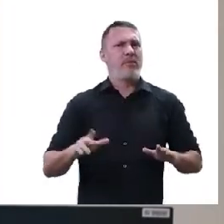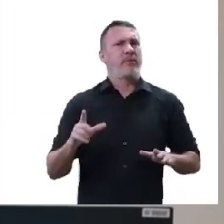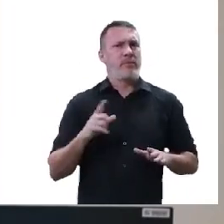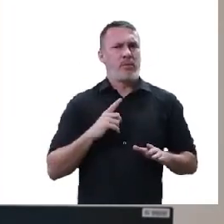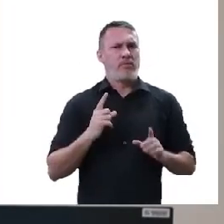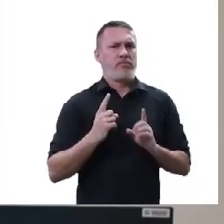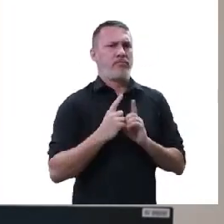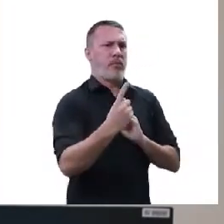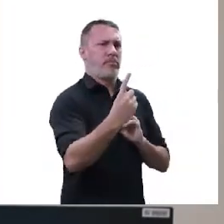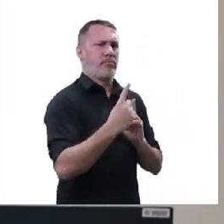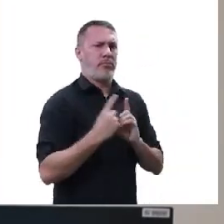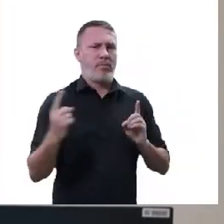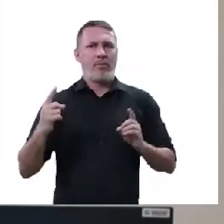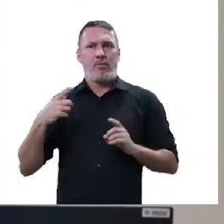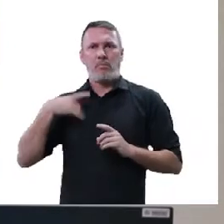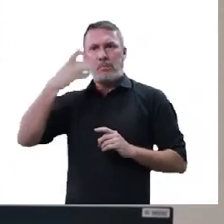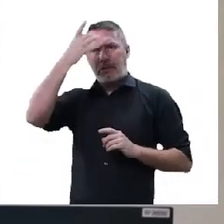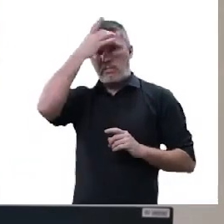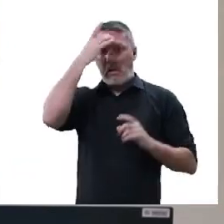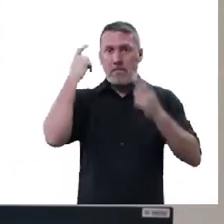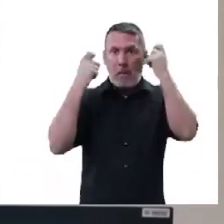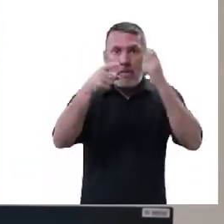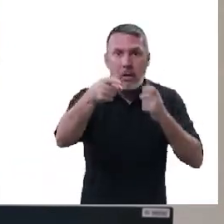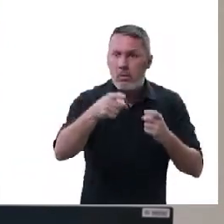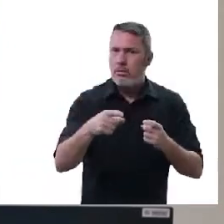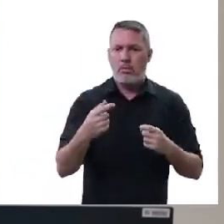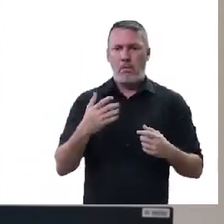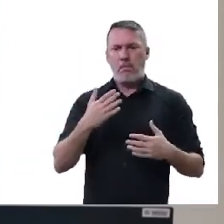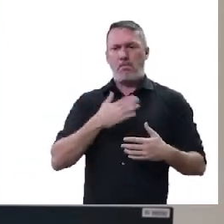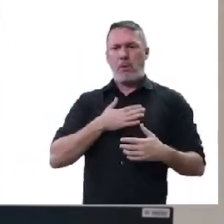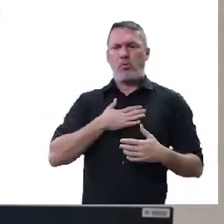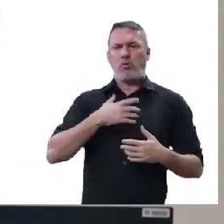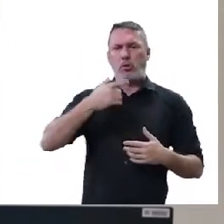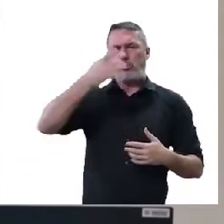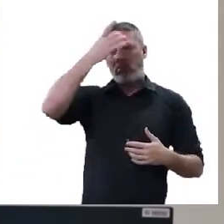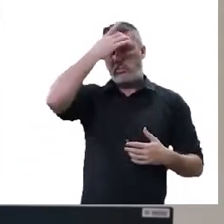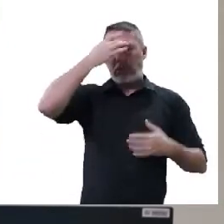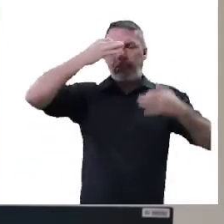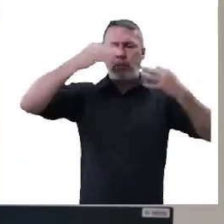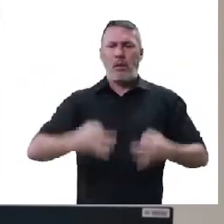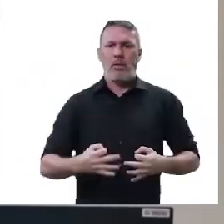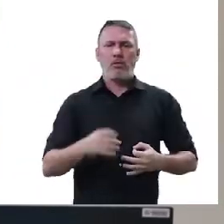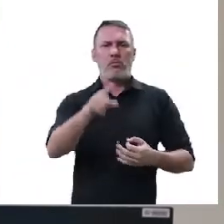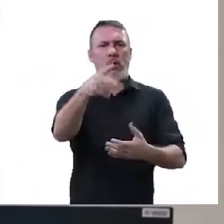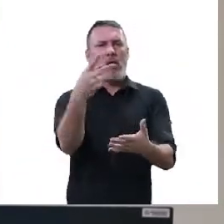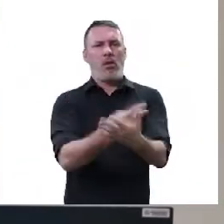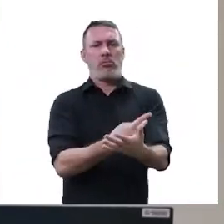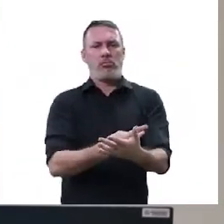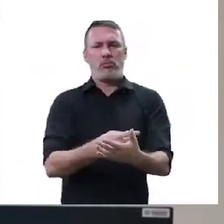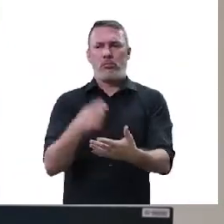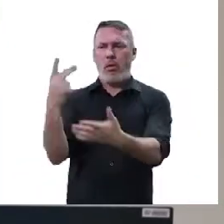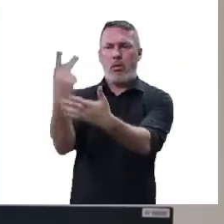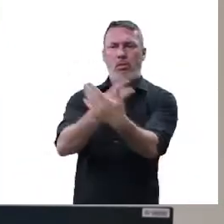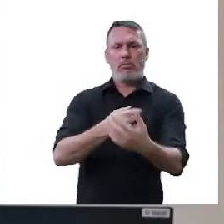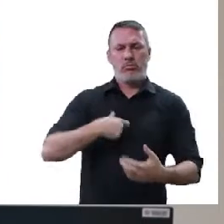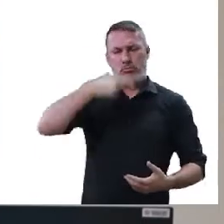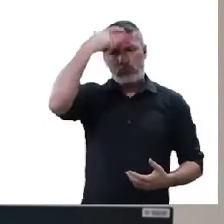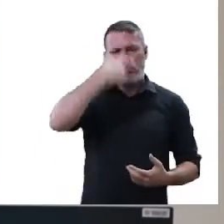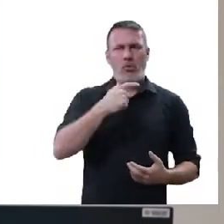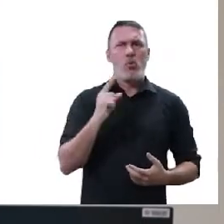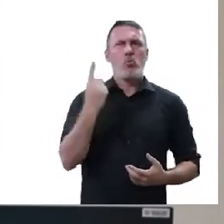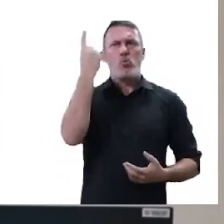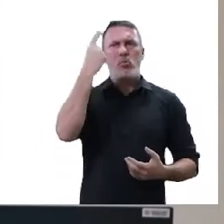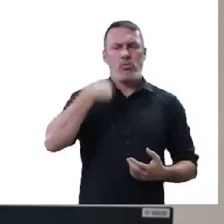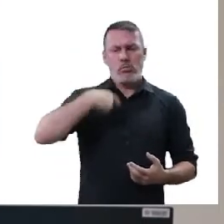você pode colocar isso aí, o pensamento individualista, achar que o seu jeito é o certo, que o seu jeito é o único, o seu jeito